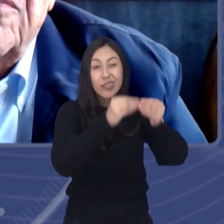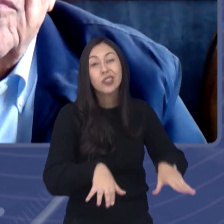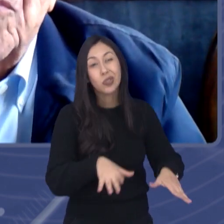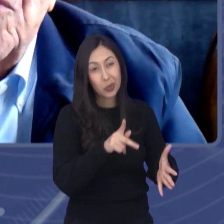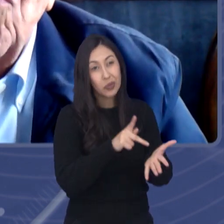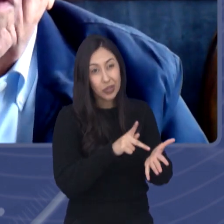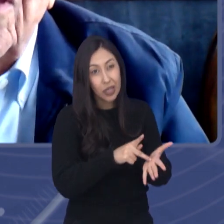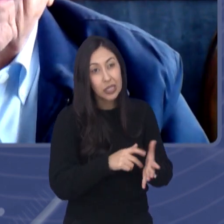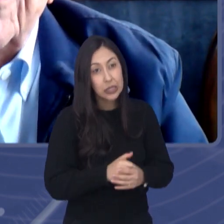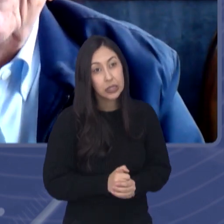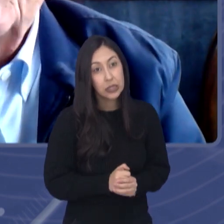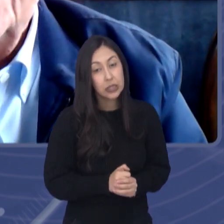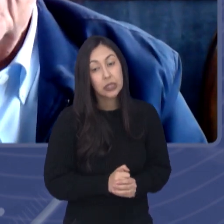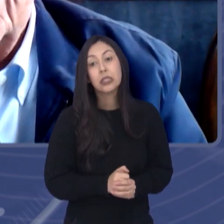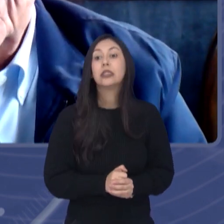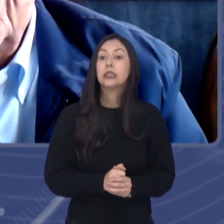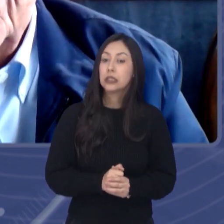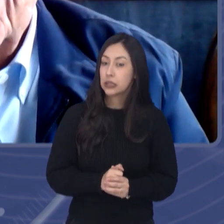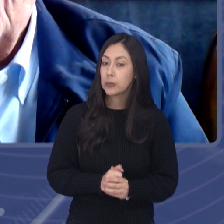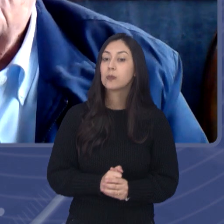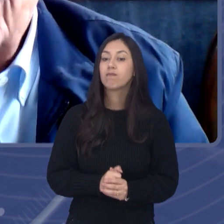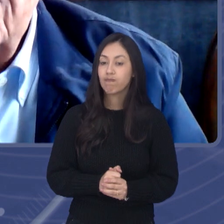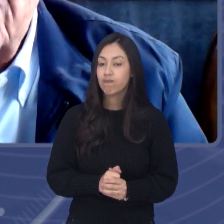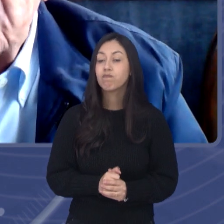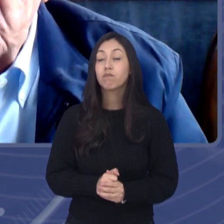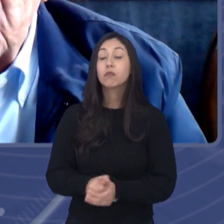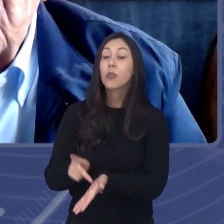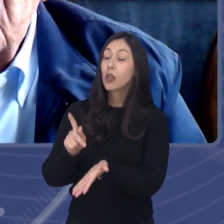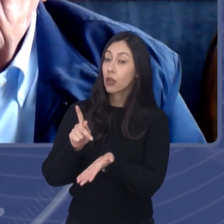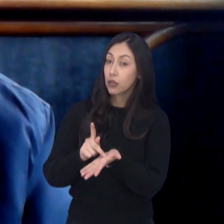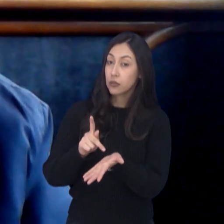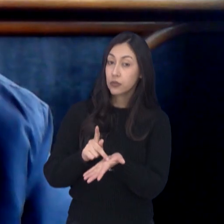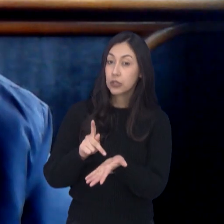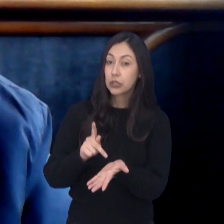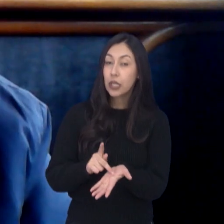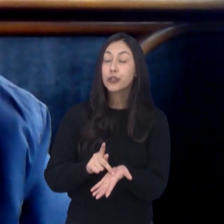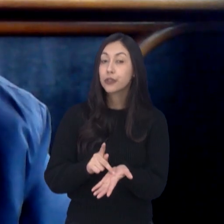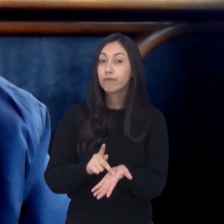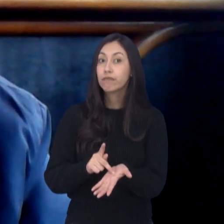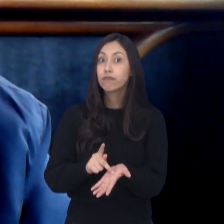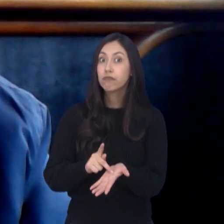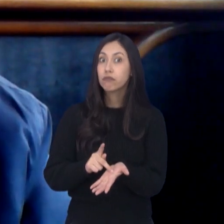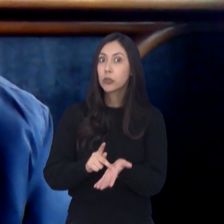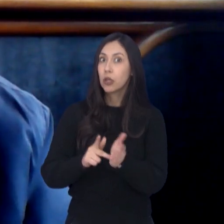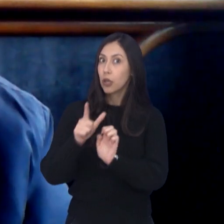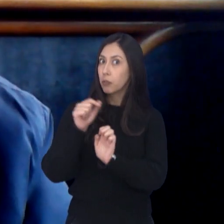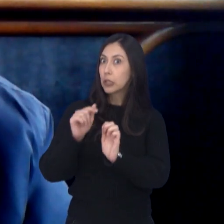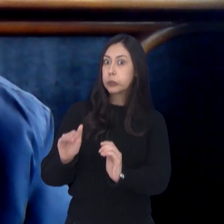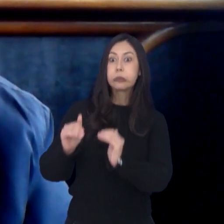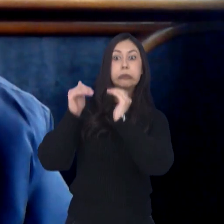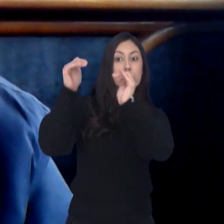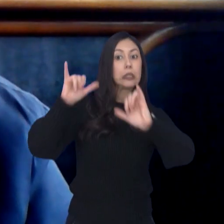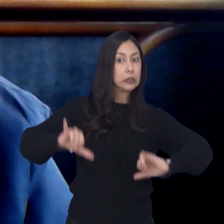não é mesmo? Daniela, na verdade, os grandes também sofreram, mas não